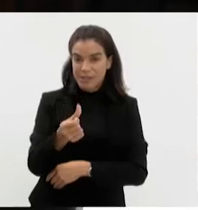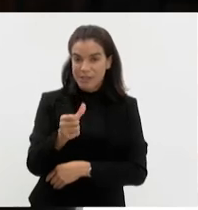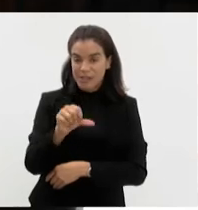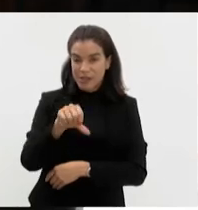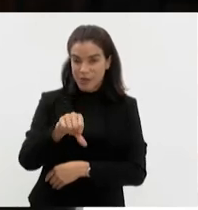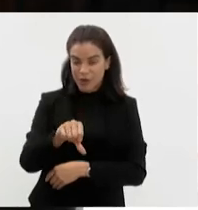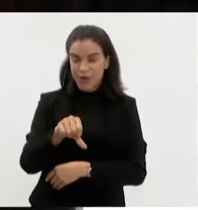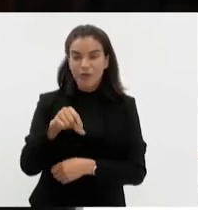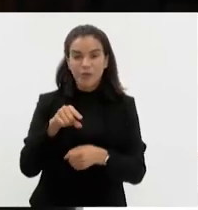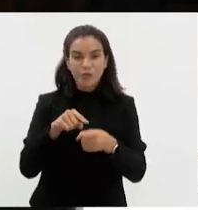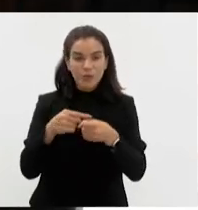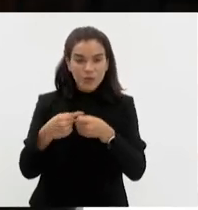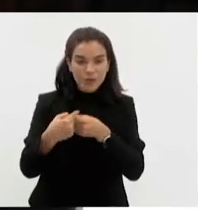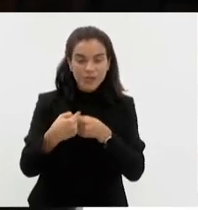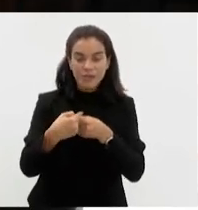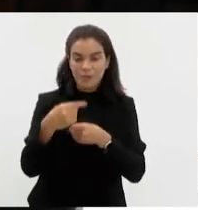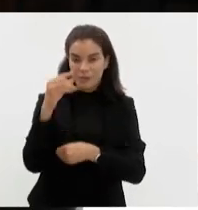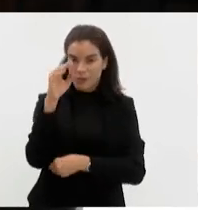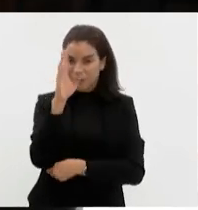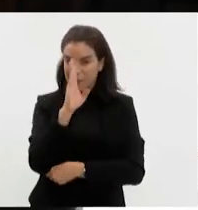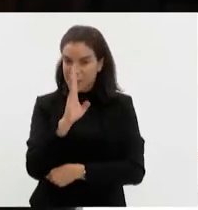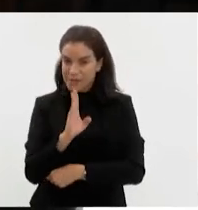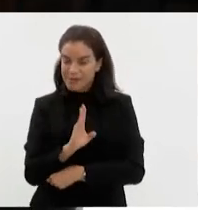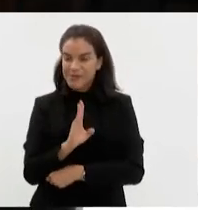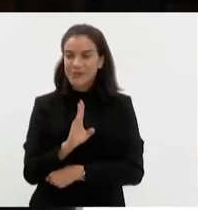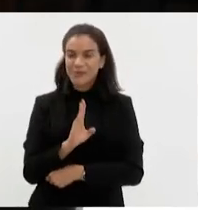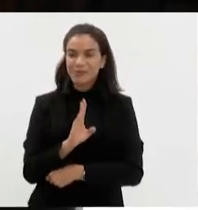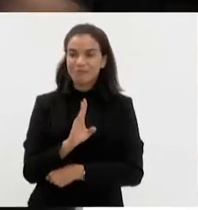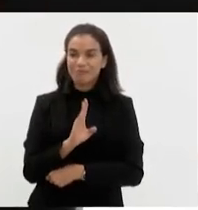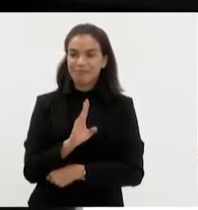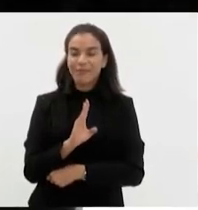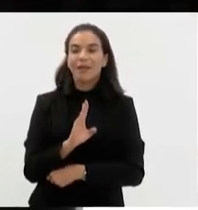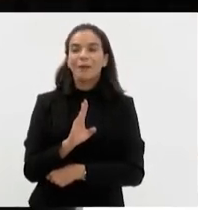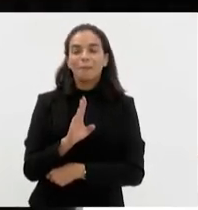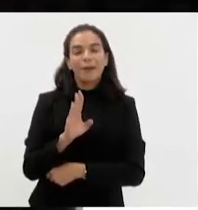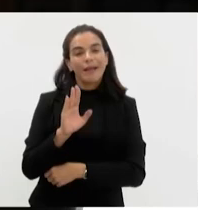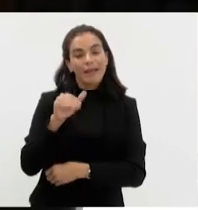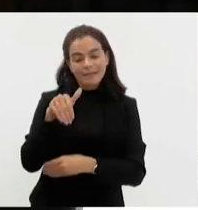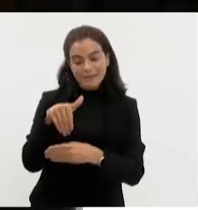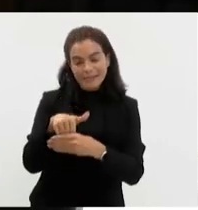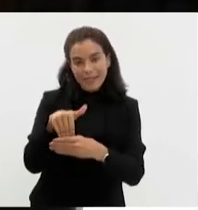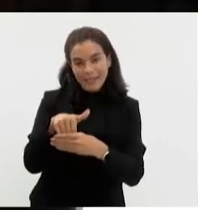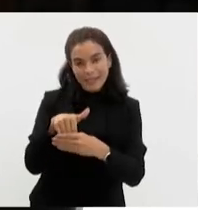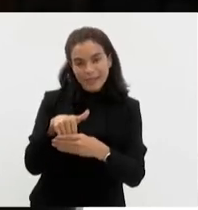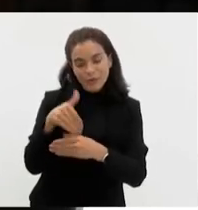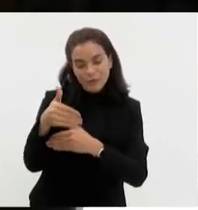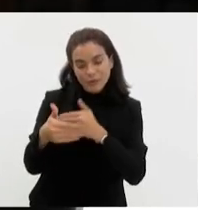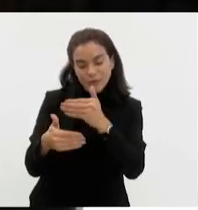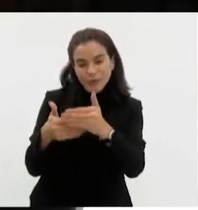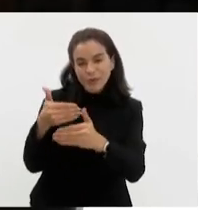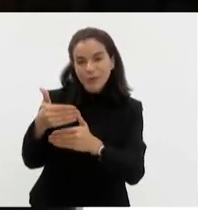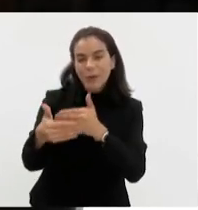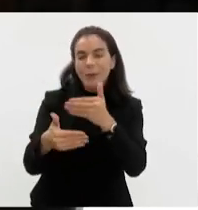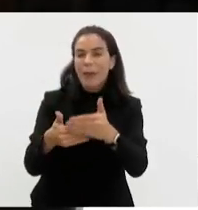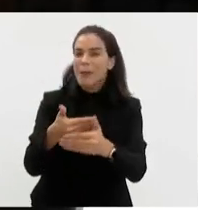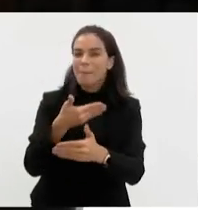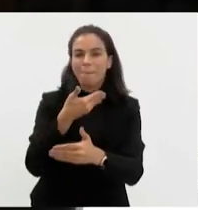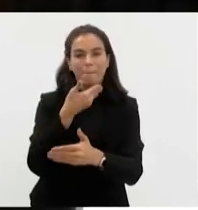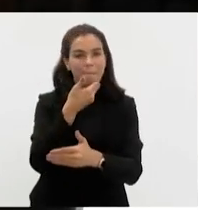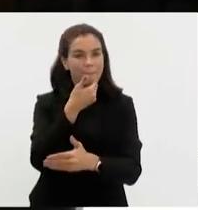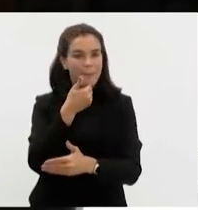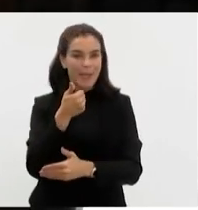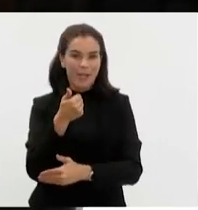municípios do Brasil nos colocarmos à disposição para que essas eleições transcorram da melhor maneira